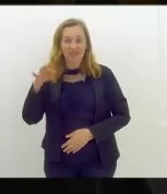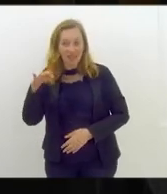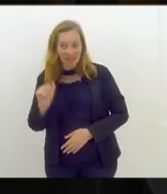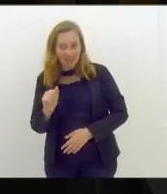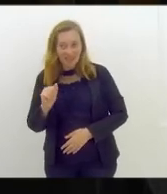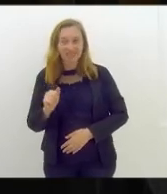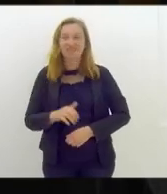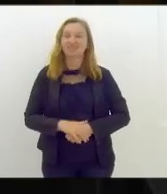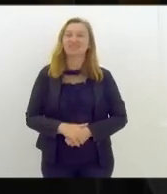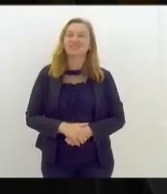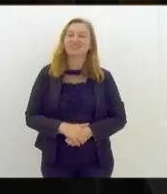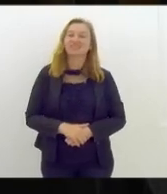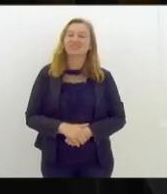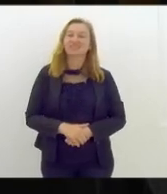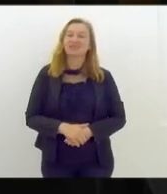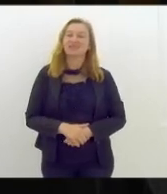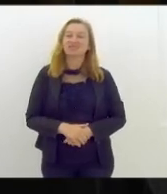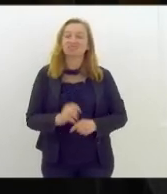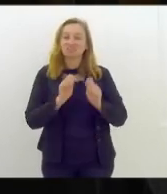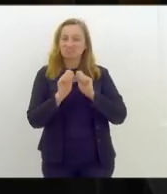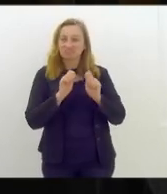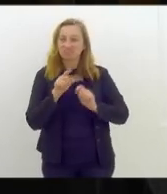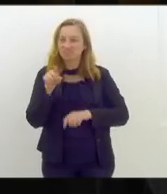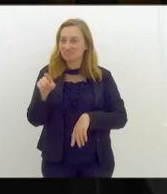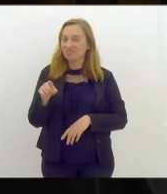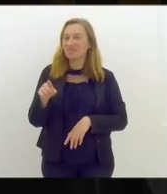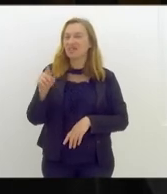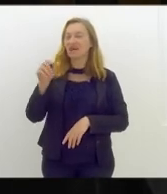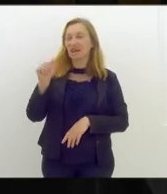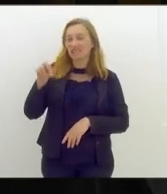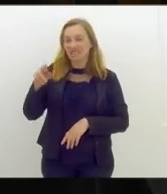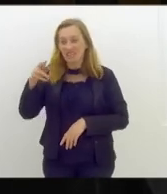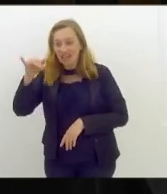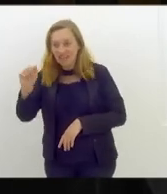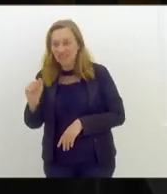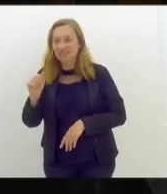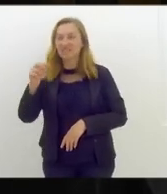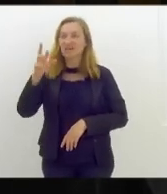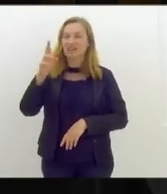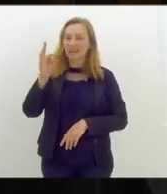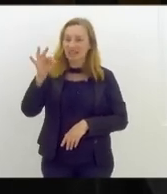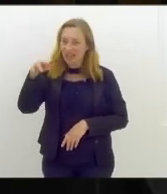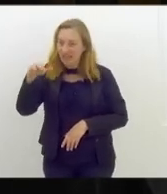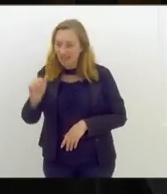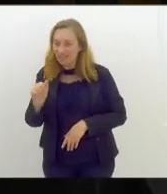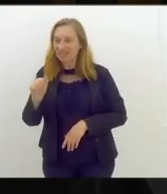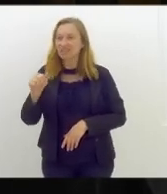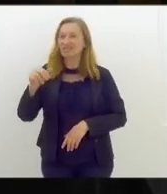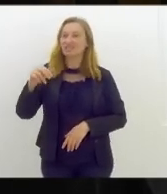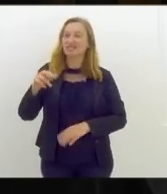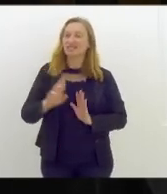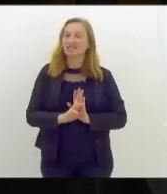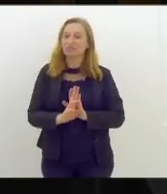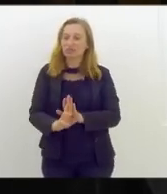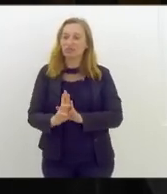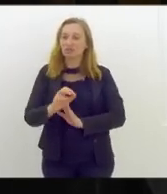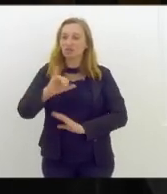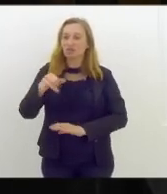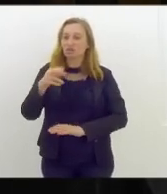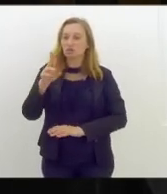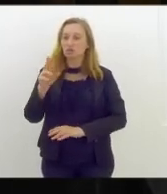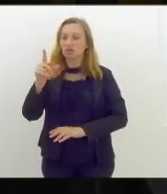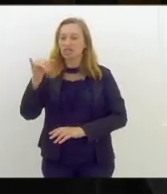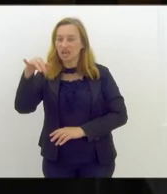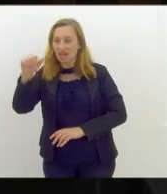Plataforma Celina, tivemos aquela entrevista que ela falou, Adriana Ramos, Renata Gil e Eunice Haddad, representadas por Juliana Cardoso,